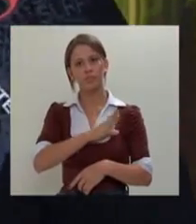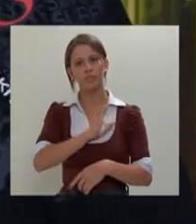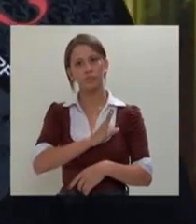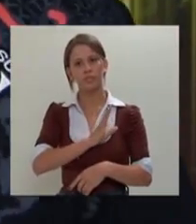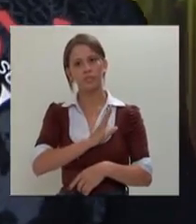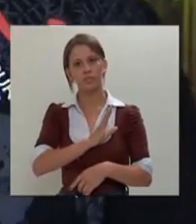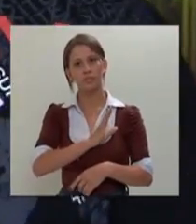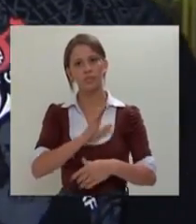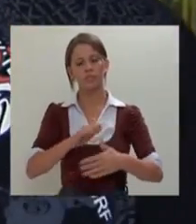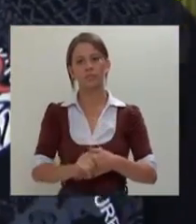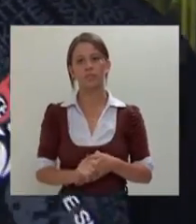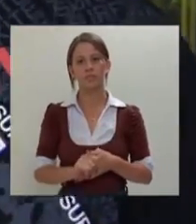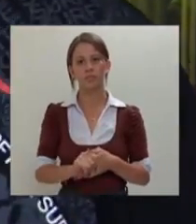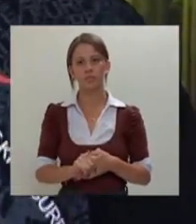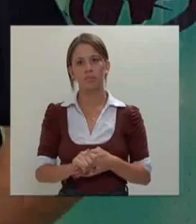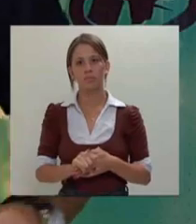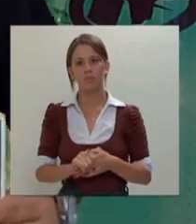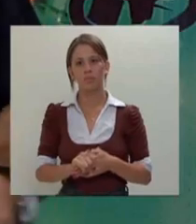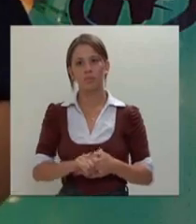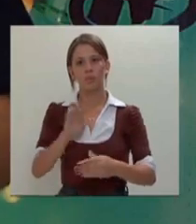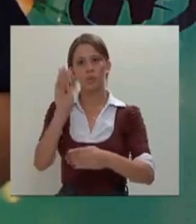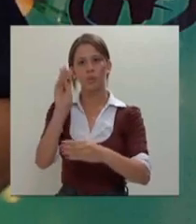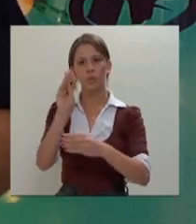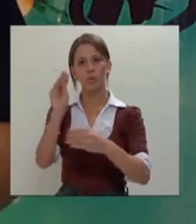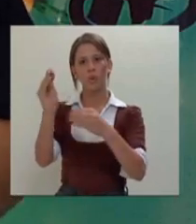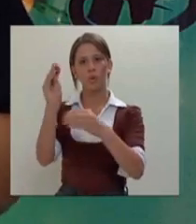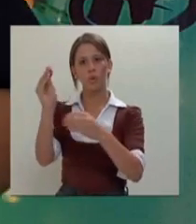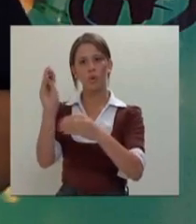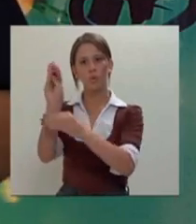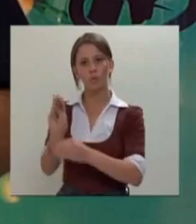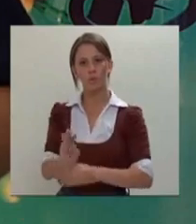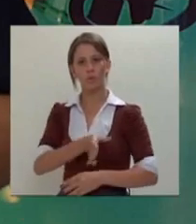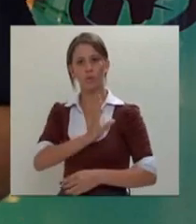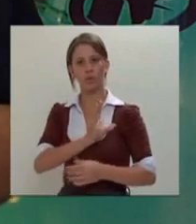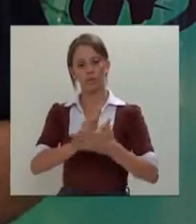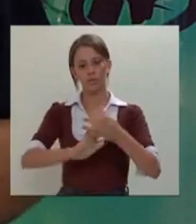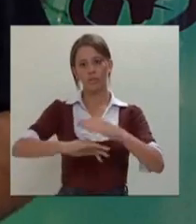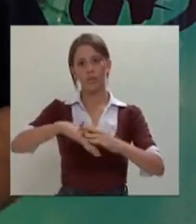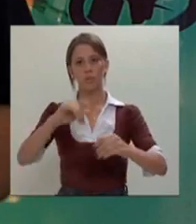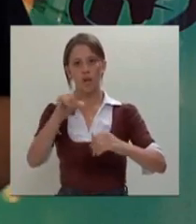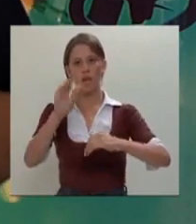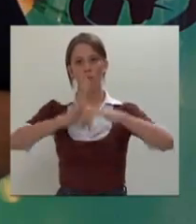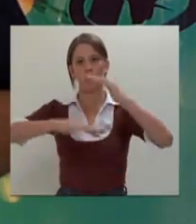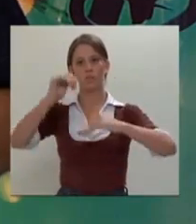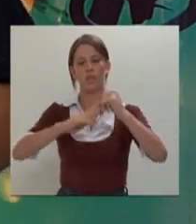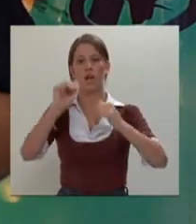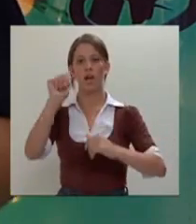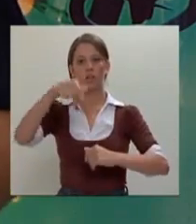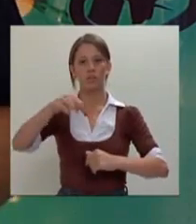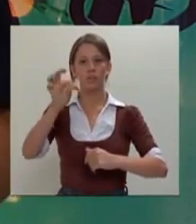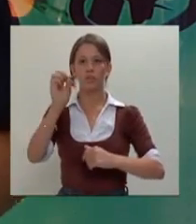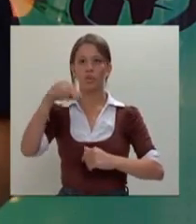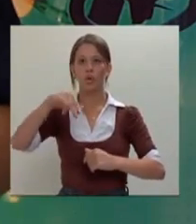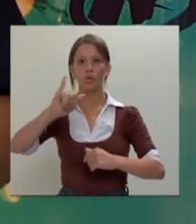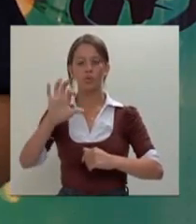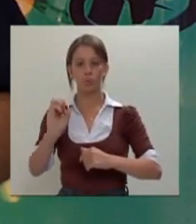Antônio e ao pastor Marcelo Gouveia. Ficamos com mais um Esporte Campeão. Espero que vocês tenham gostado. Assistam agora o Caixote.